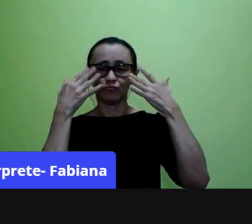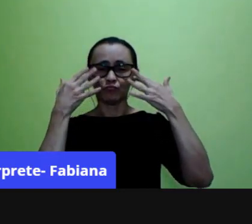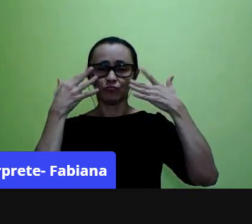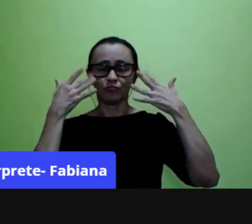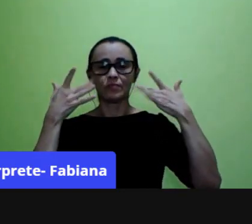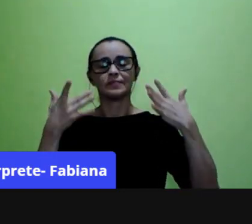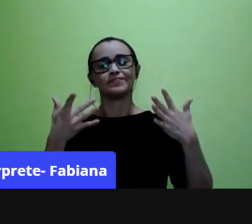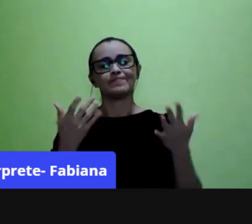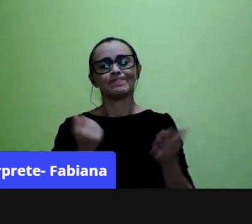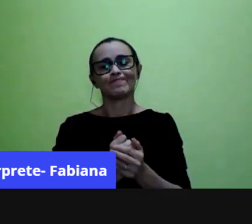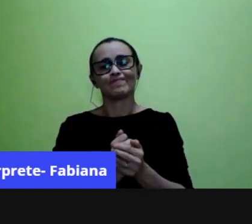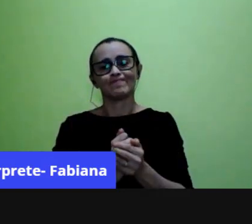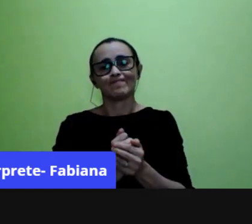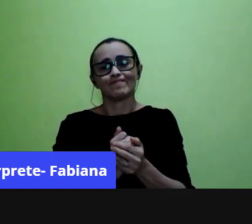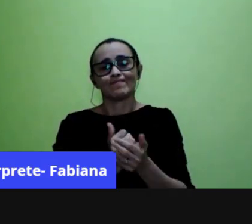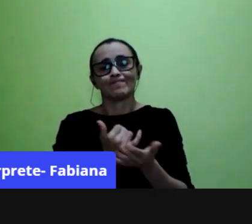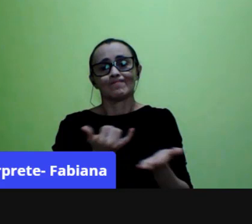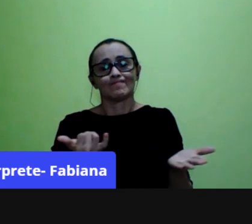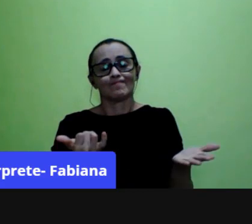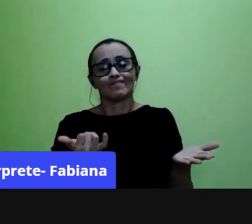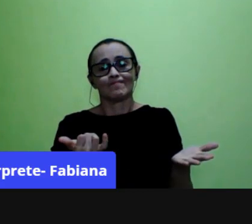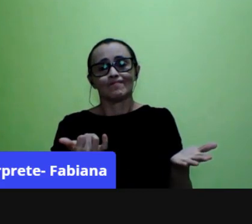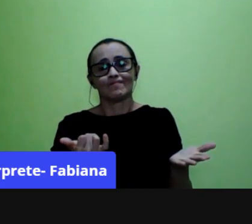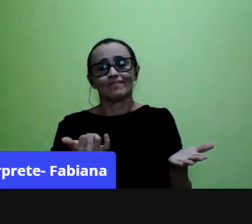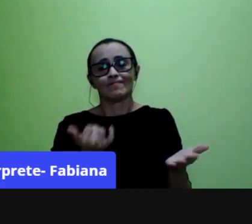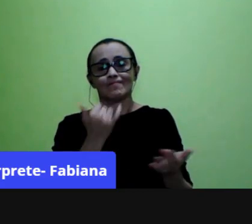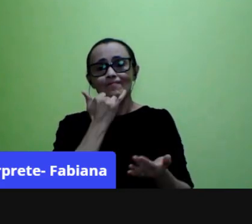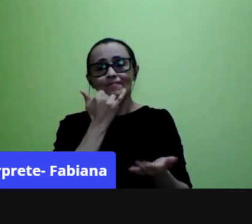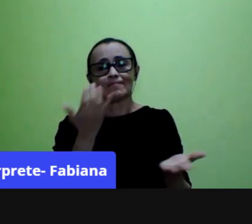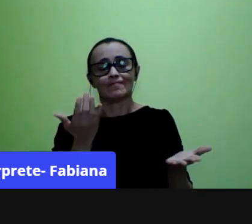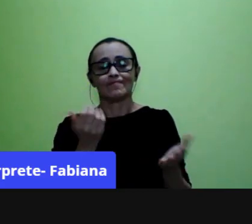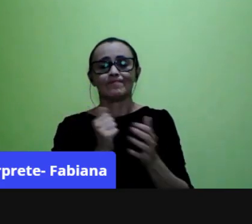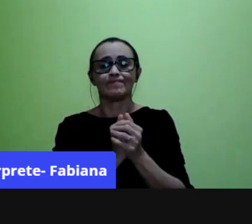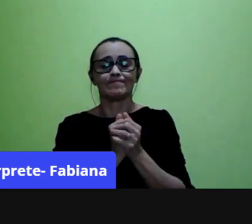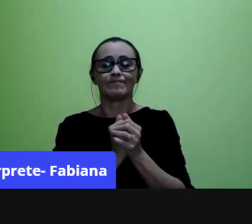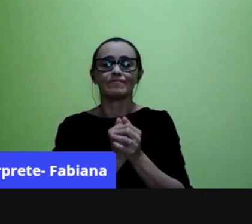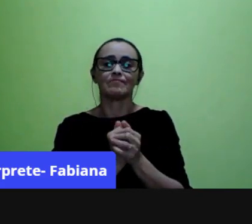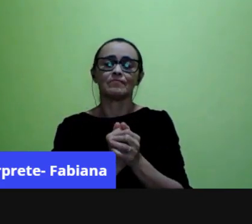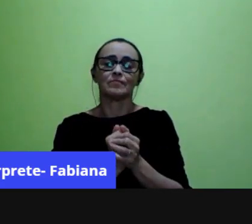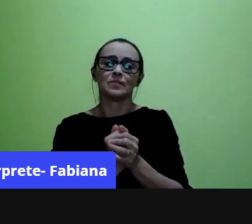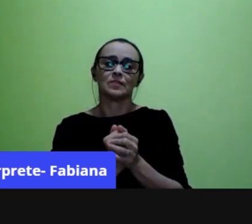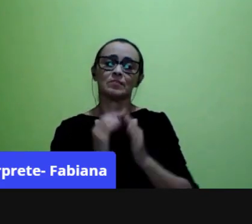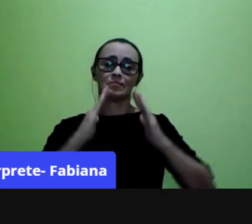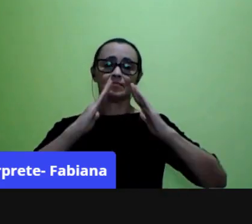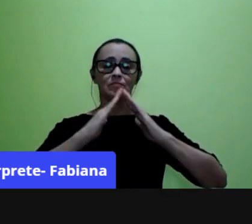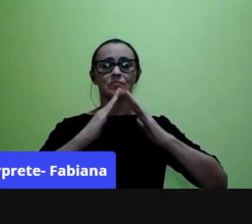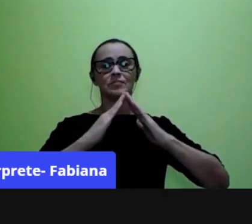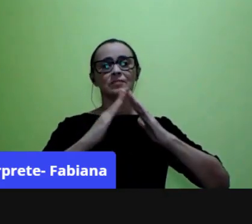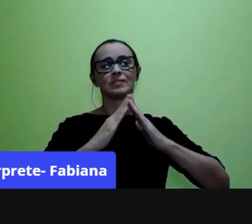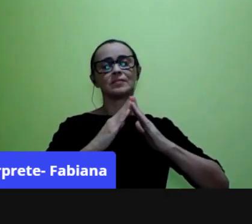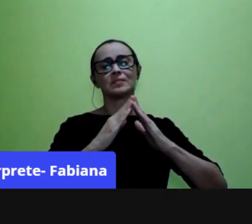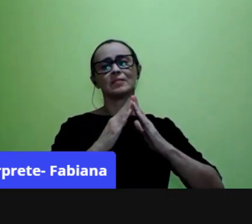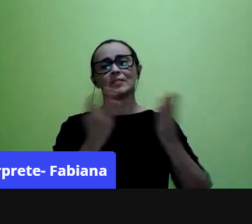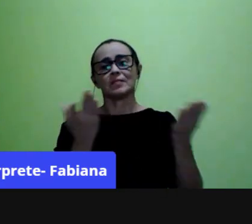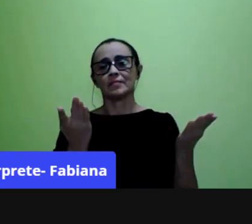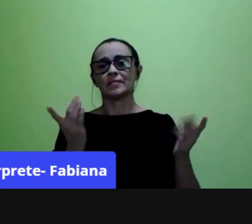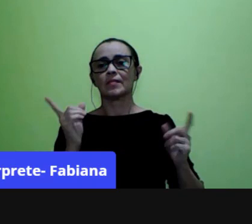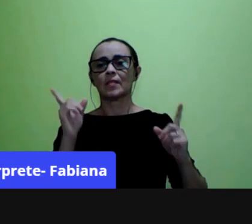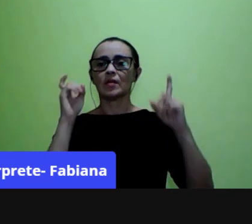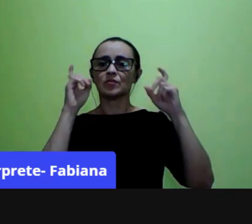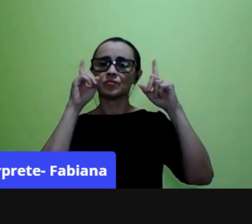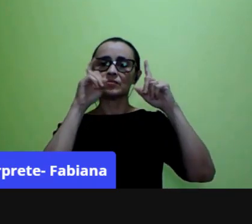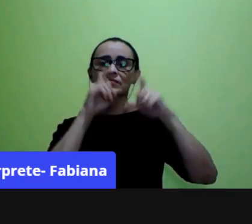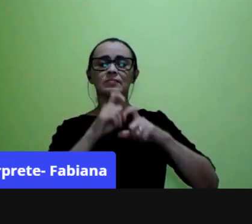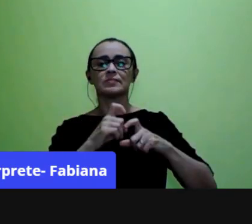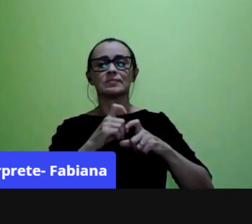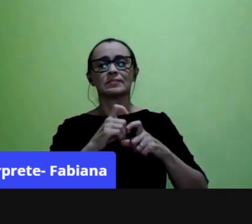Infelizmente, dentro do ambiente doméstico, que é onde nós estamos produzindo os nossos materiais, é muito difícil que a gente